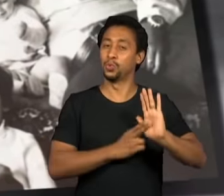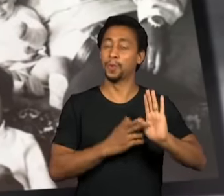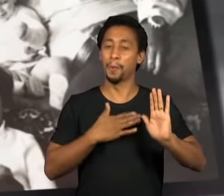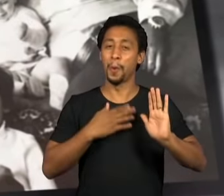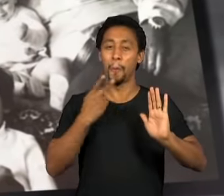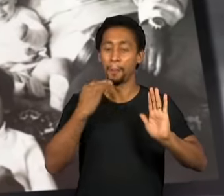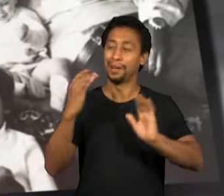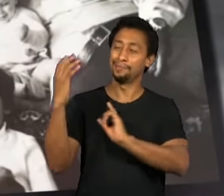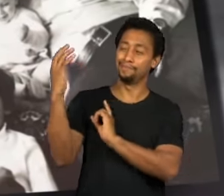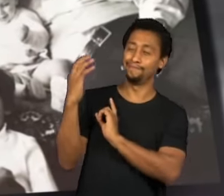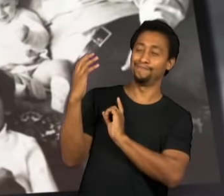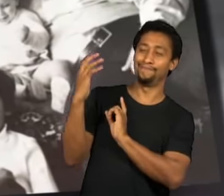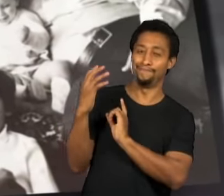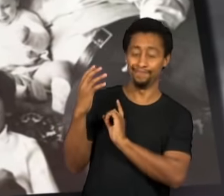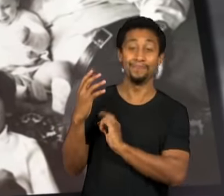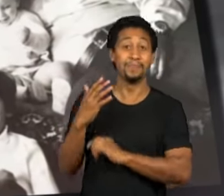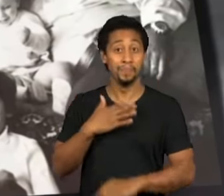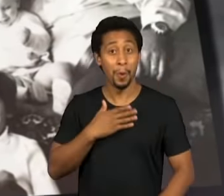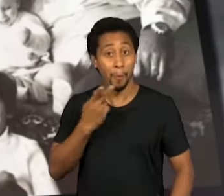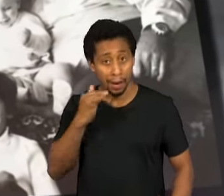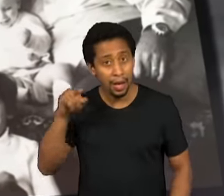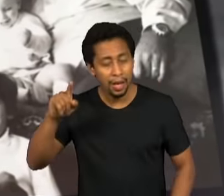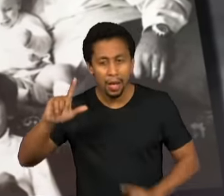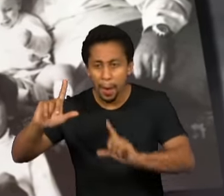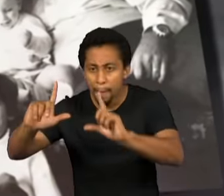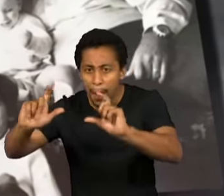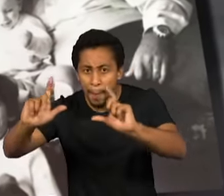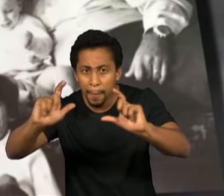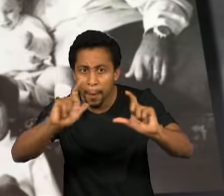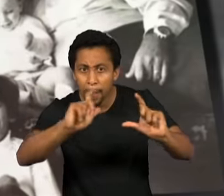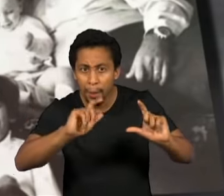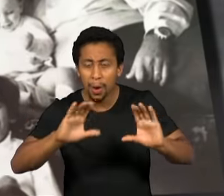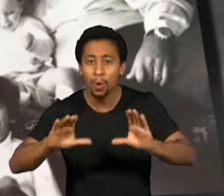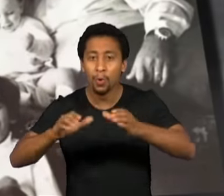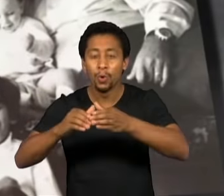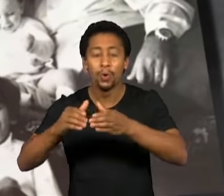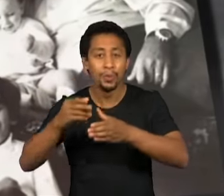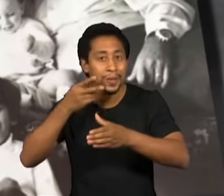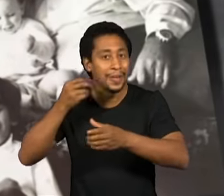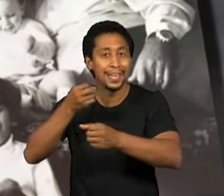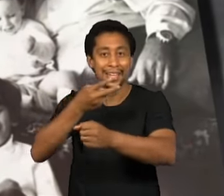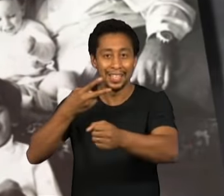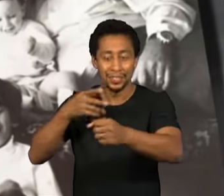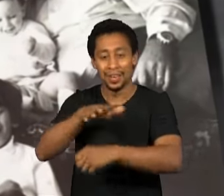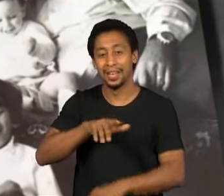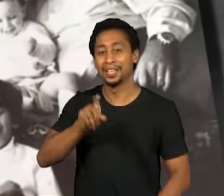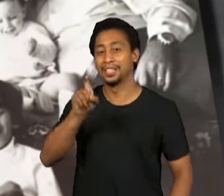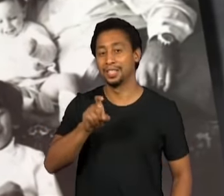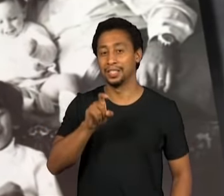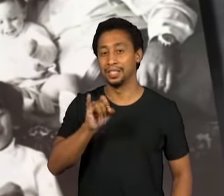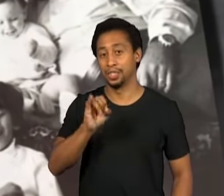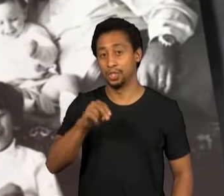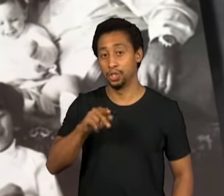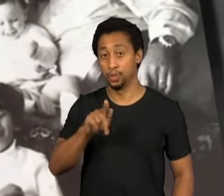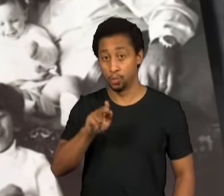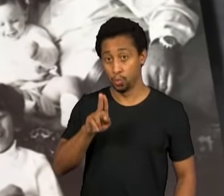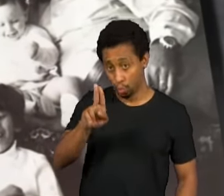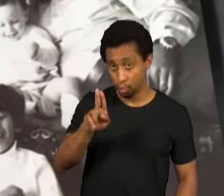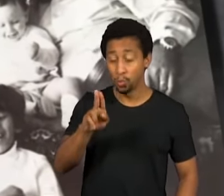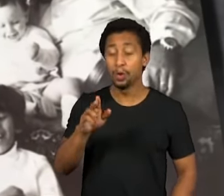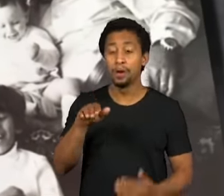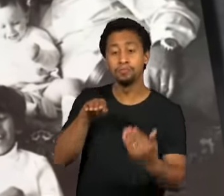década de 70 chegou a registrar índios do Xingu, enquanto acompanhava os trabalhos de construção da